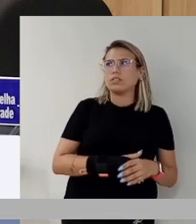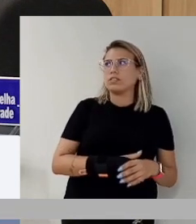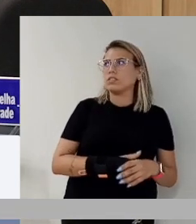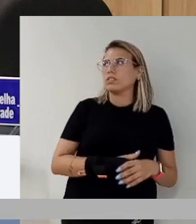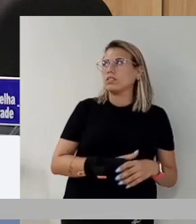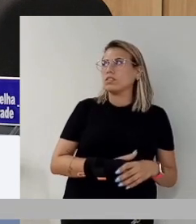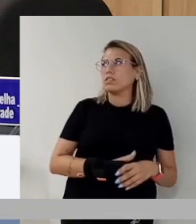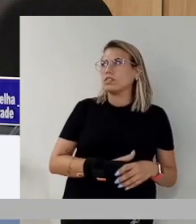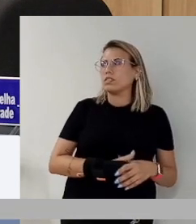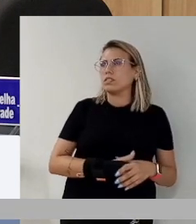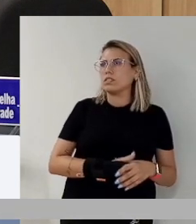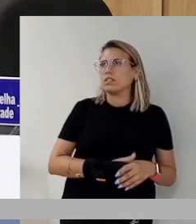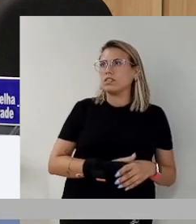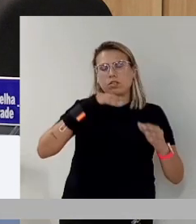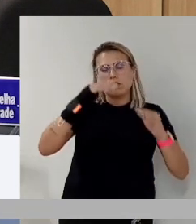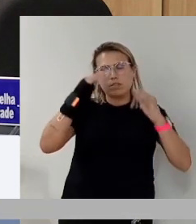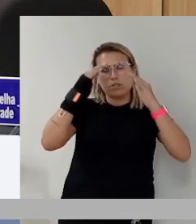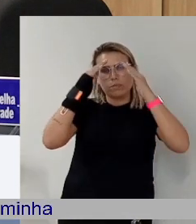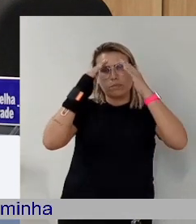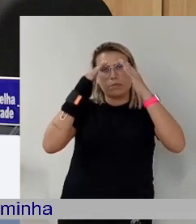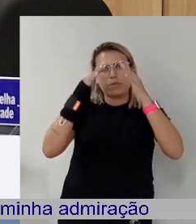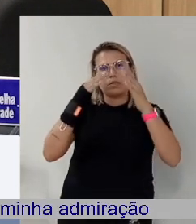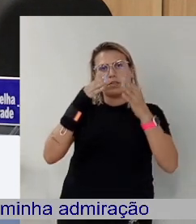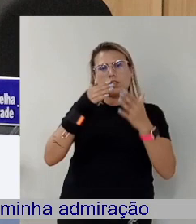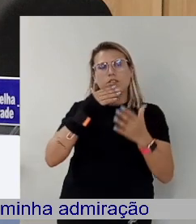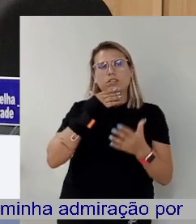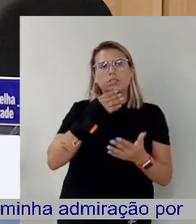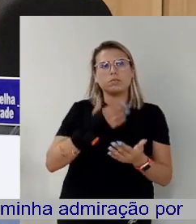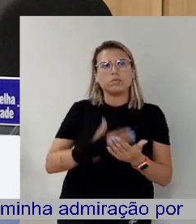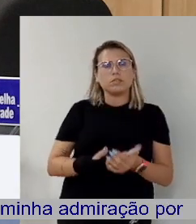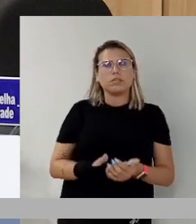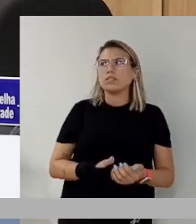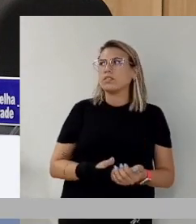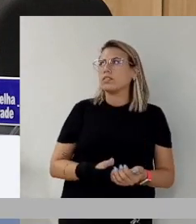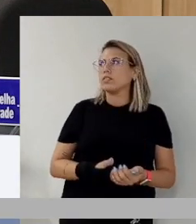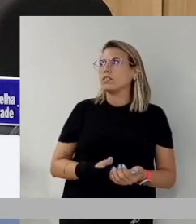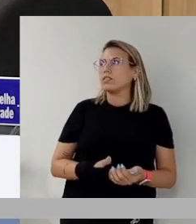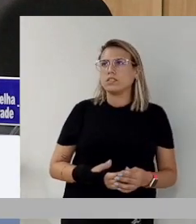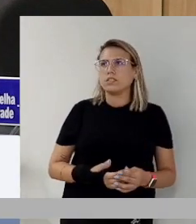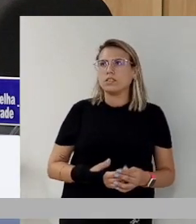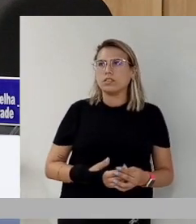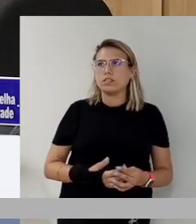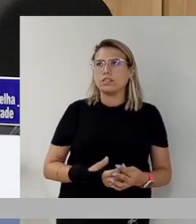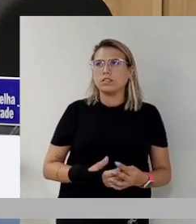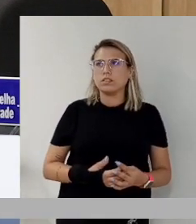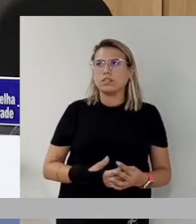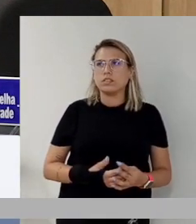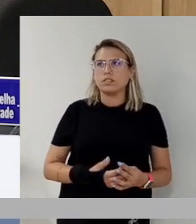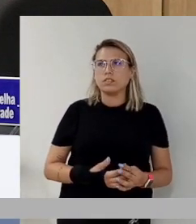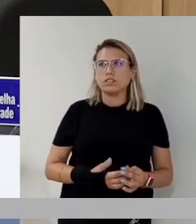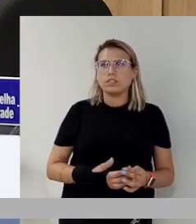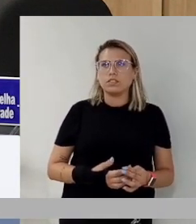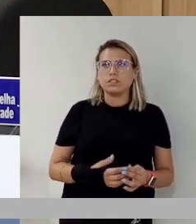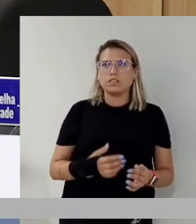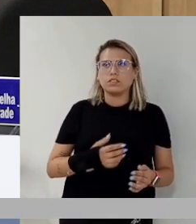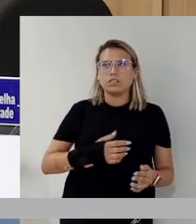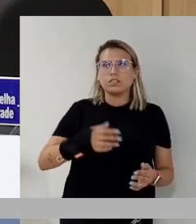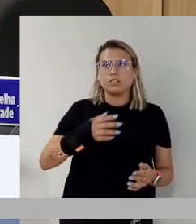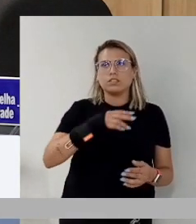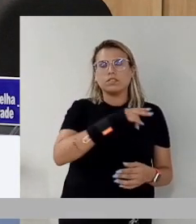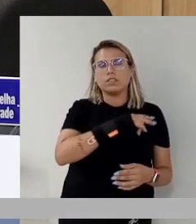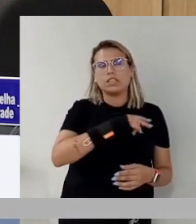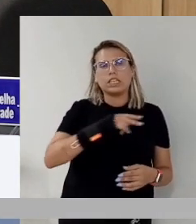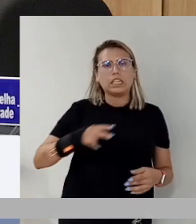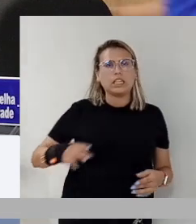mudar meu respeito e a minha admiração por ninguém então dito isso Nobre Vereador Ronaldo